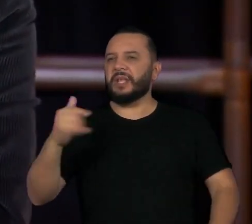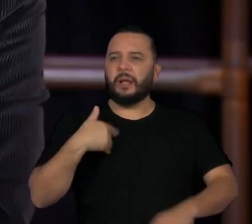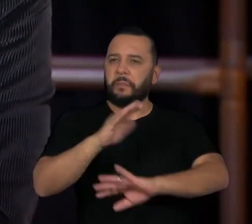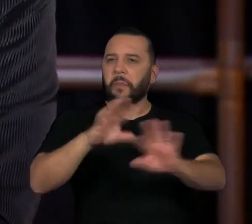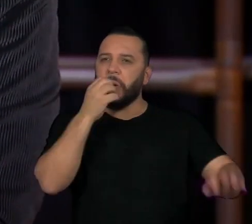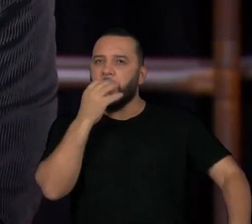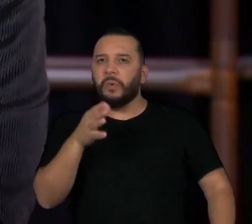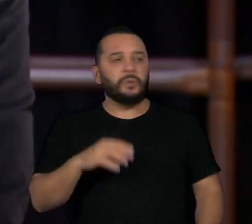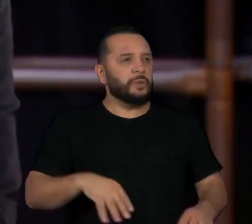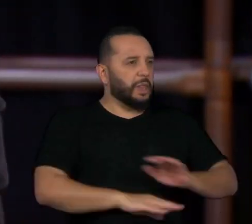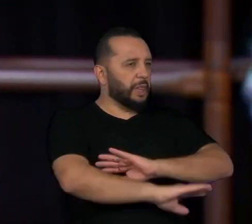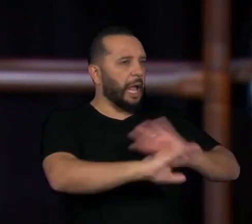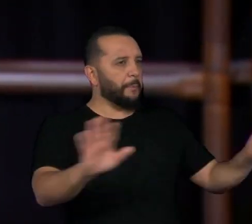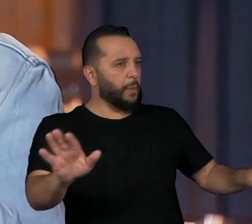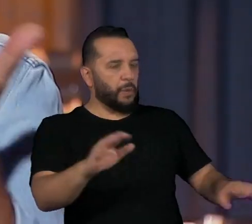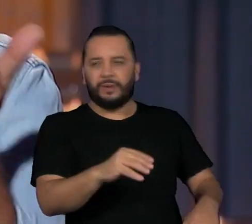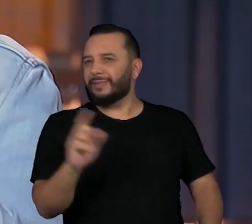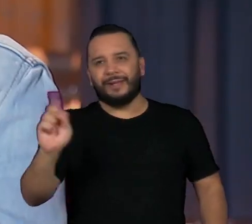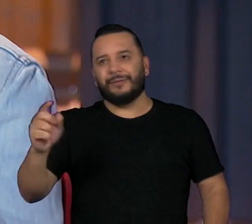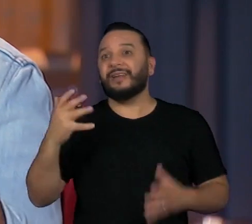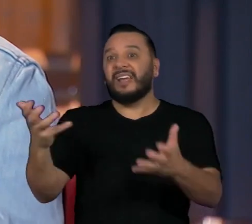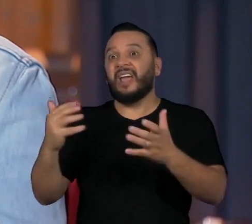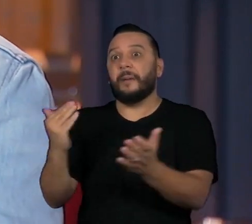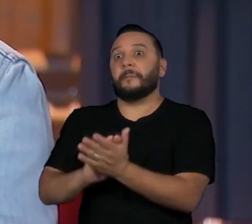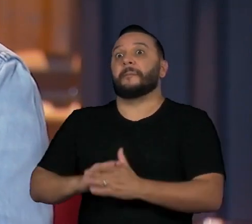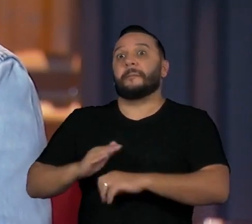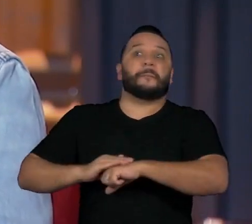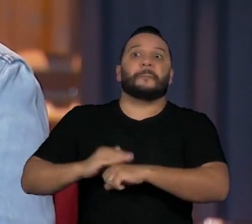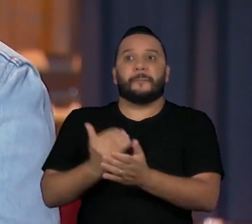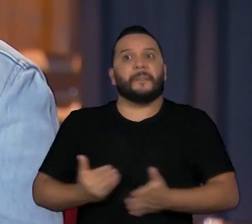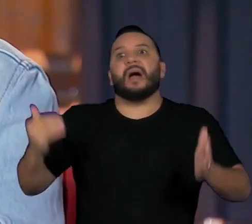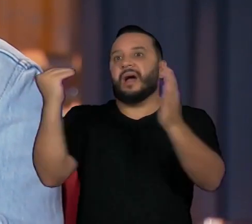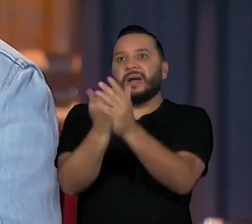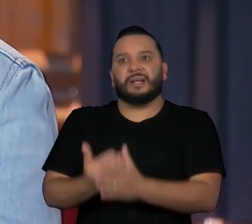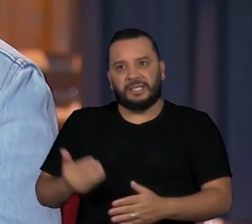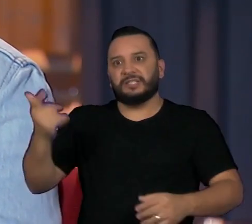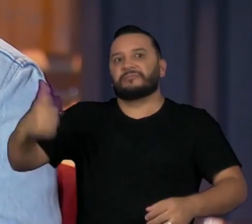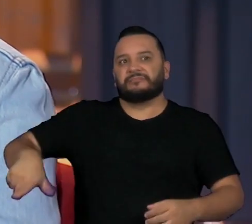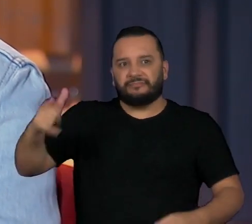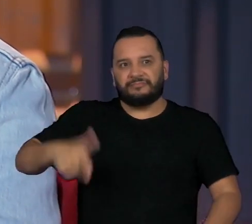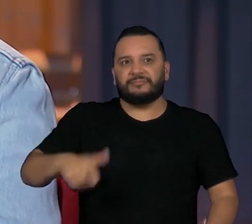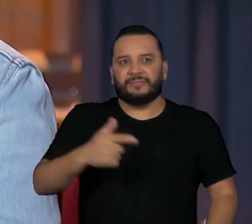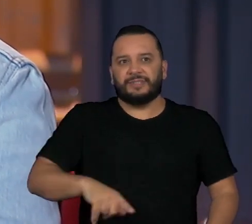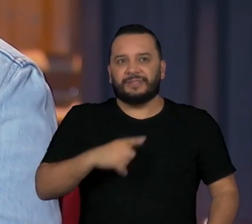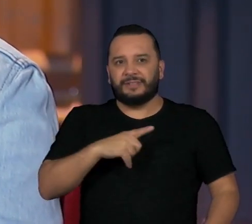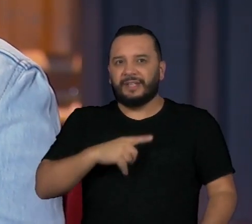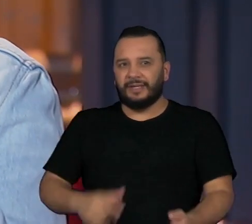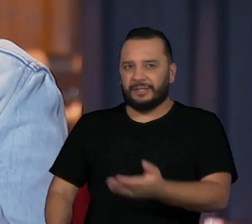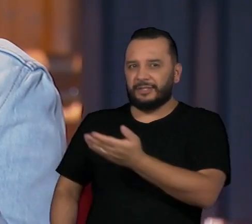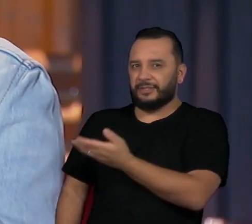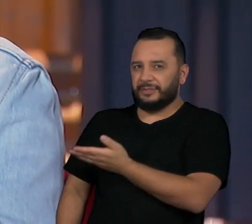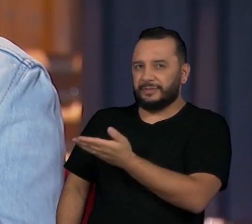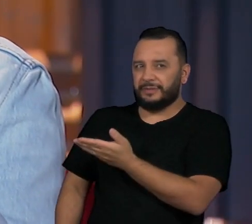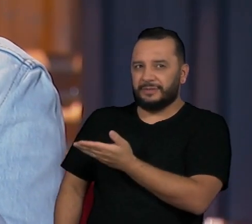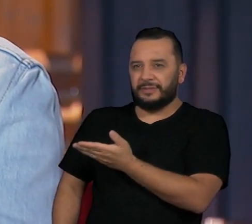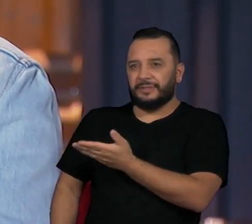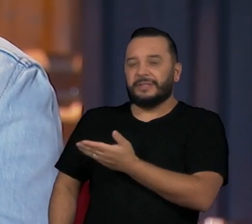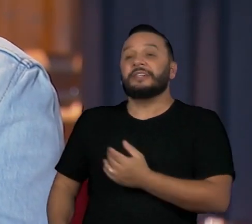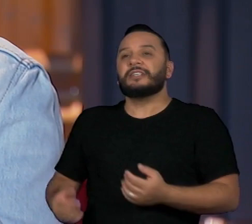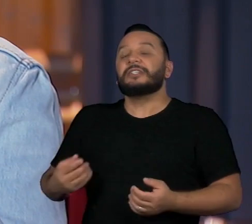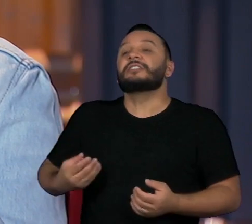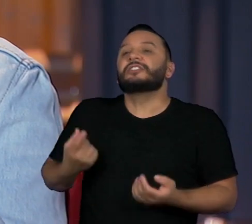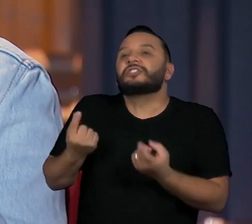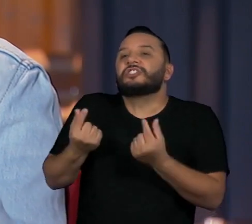né? Agora para mim, deu. Deu. Não, você não, tem um ou outro, tem o Chuck Finney, que doou todo o dinheiro em vida. Isso, existem casos,